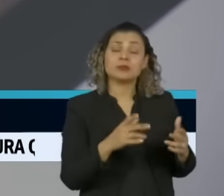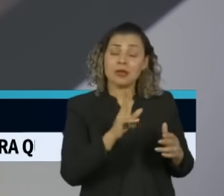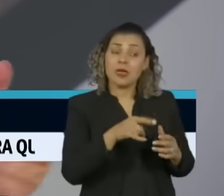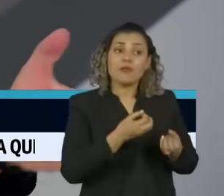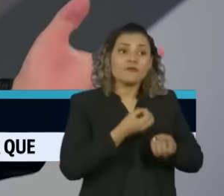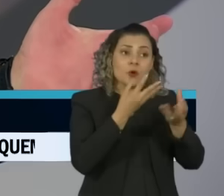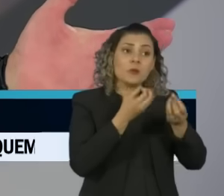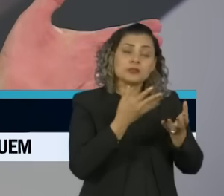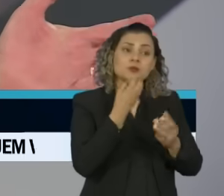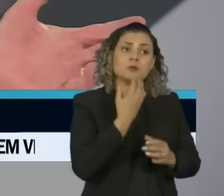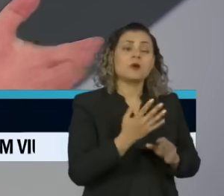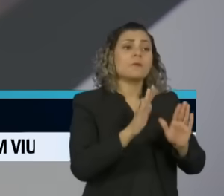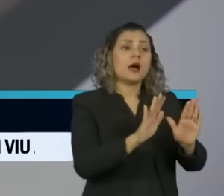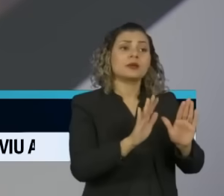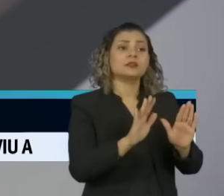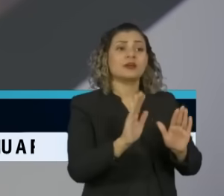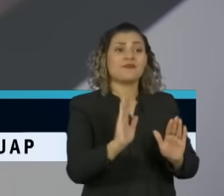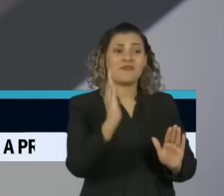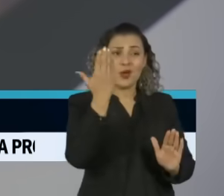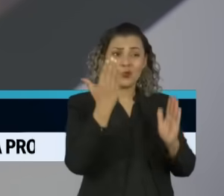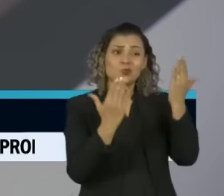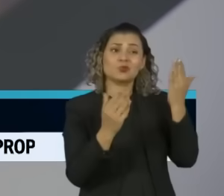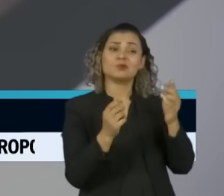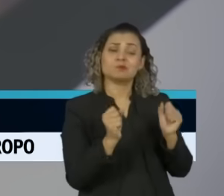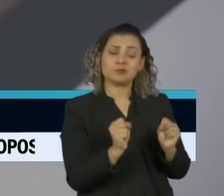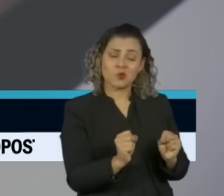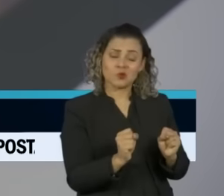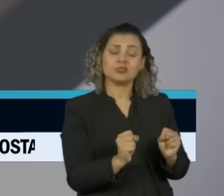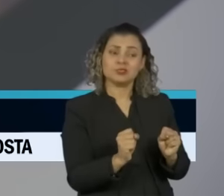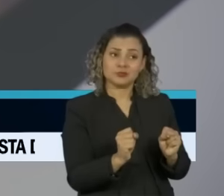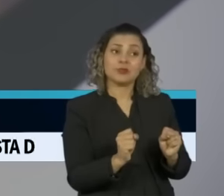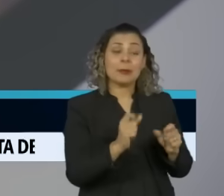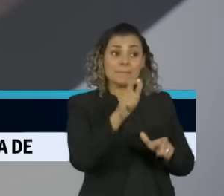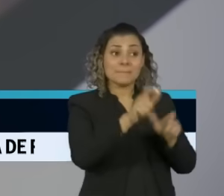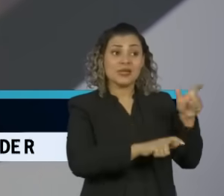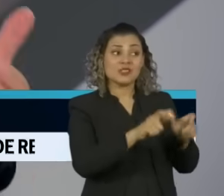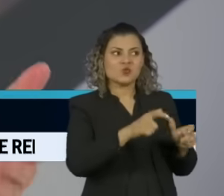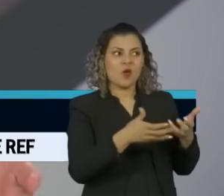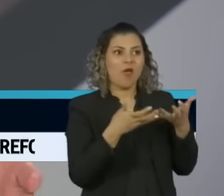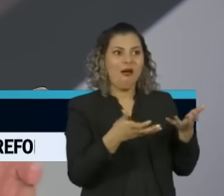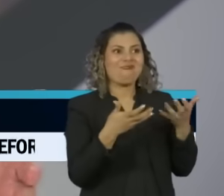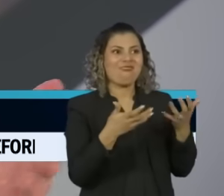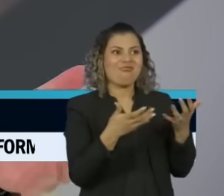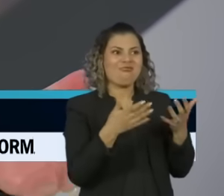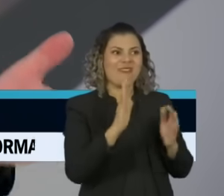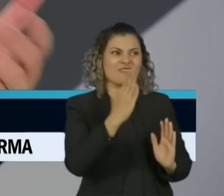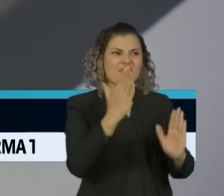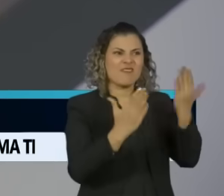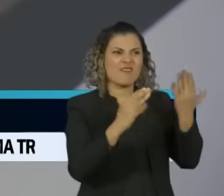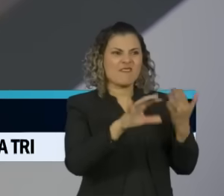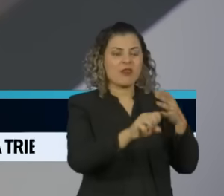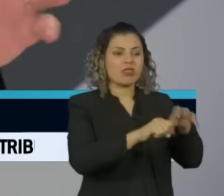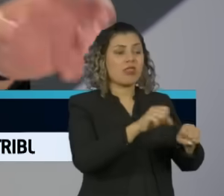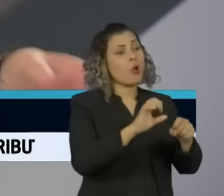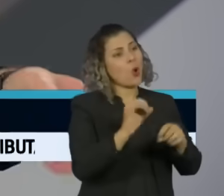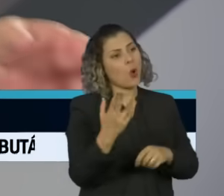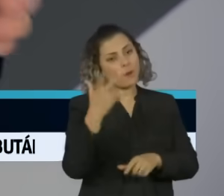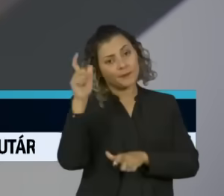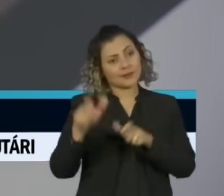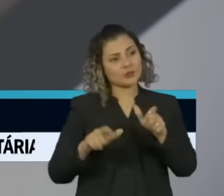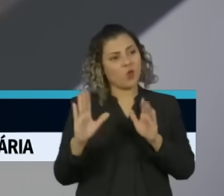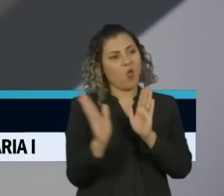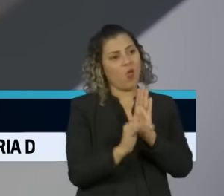sim. Agora, as fraudes poderão ocorrer tanto por pessoas que desejam deliberadamente fraudar ou por picaretas que